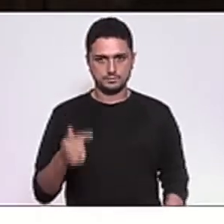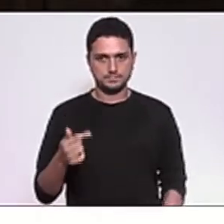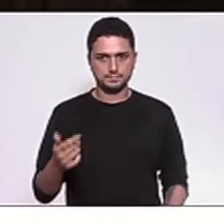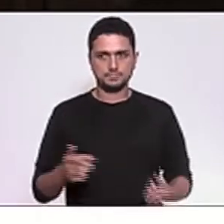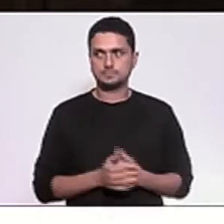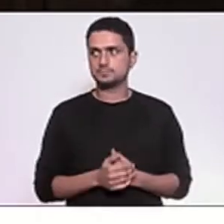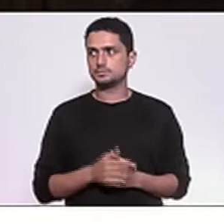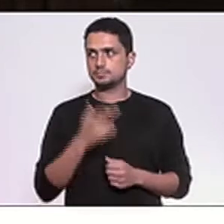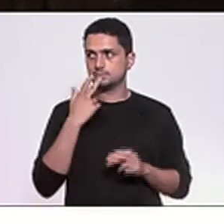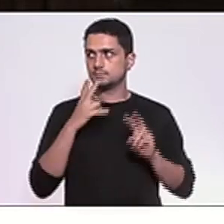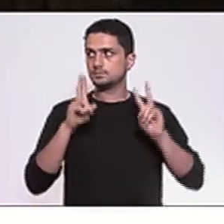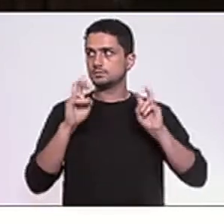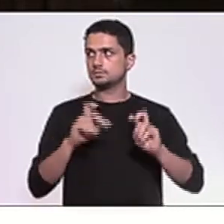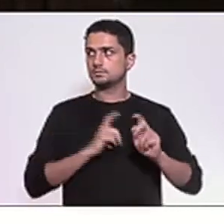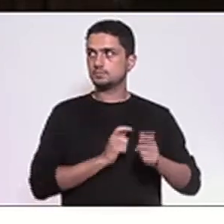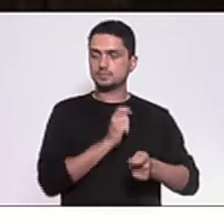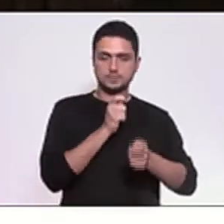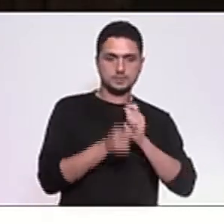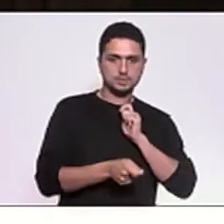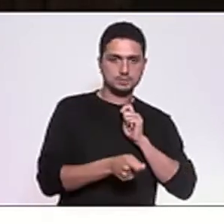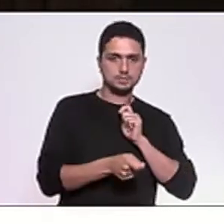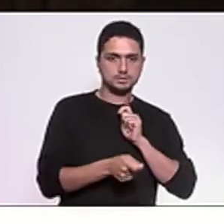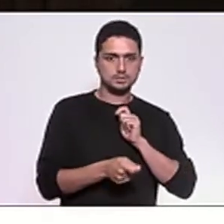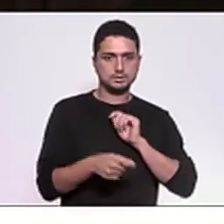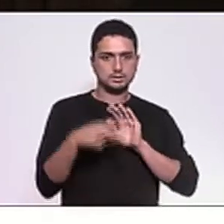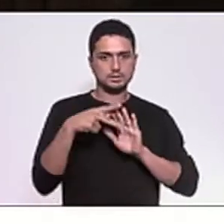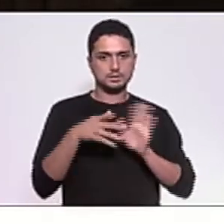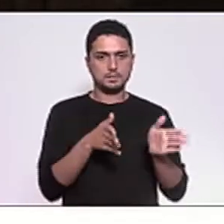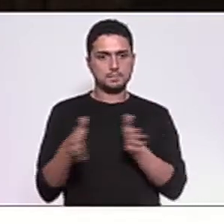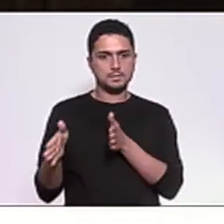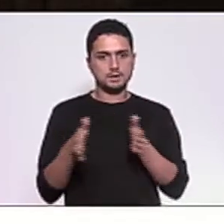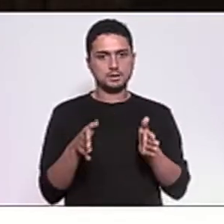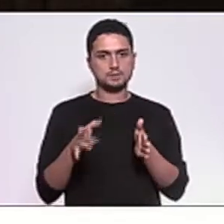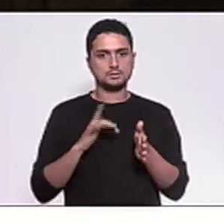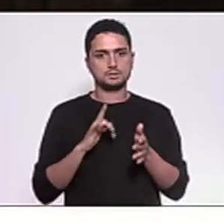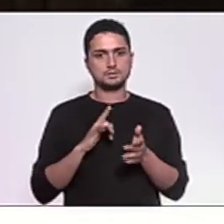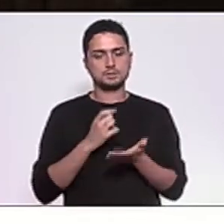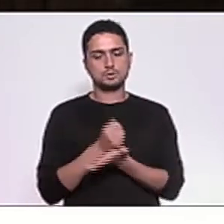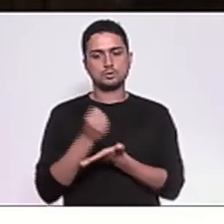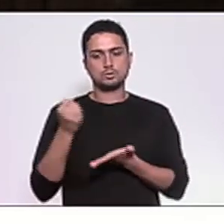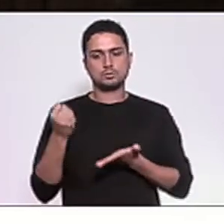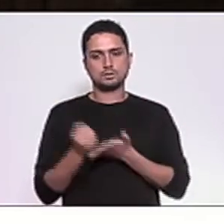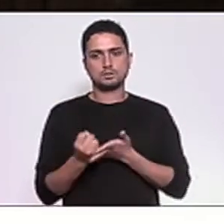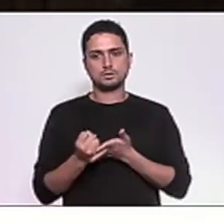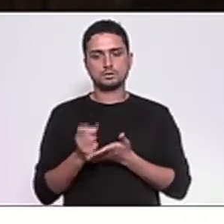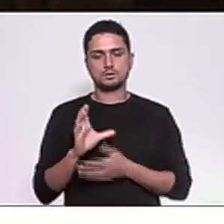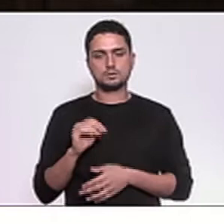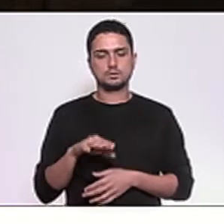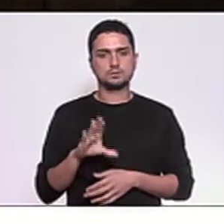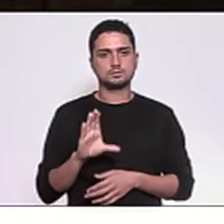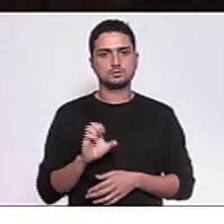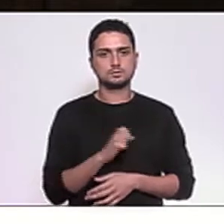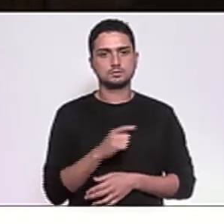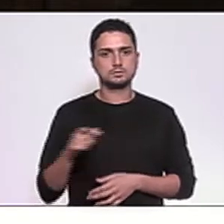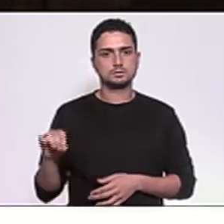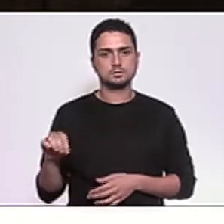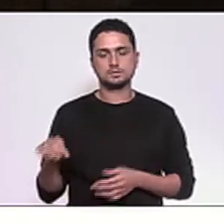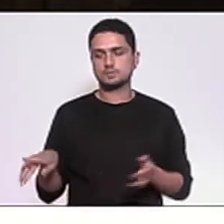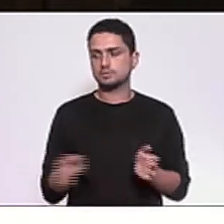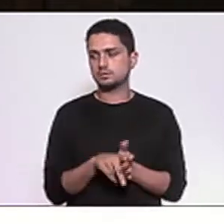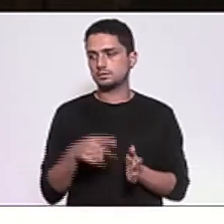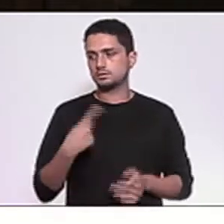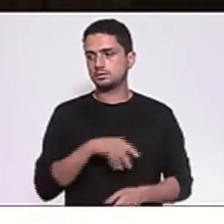1997, para adequação do prazo de vigência dos contratos de concessão no âmbito do Estado do Rio de